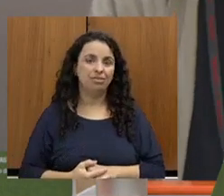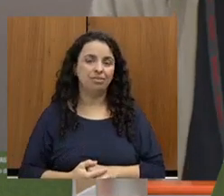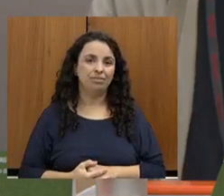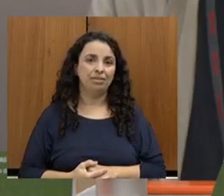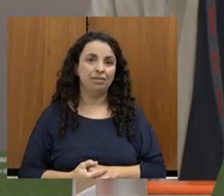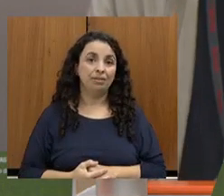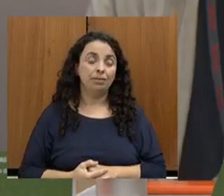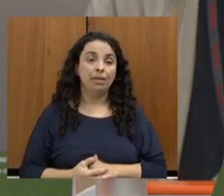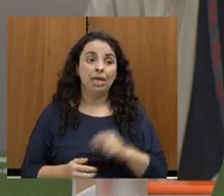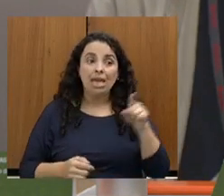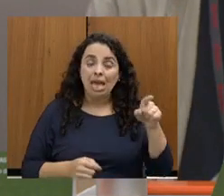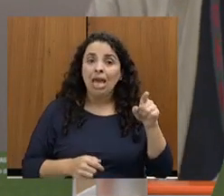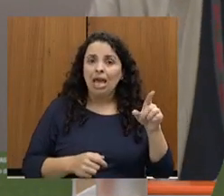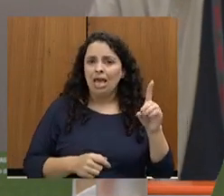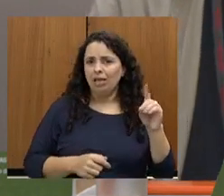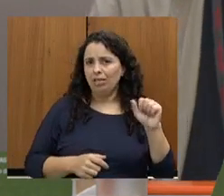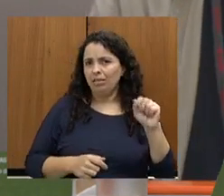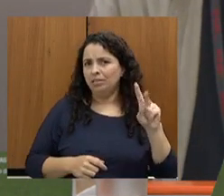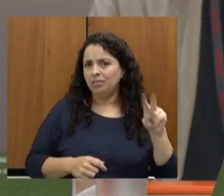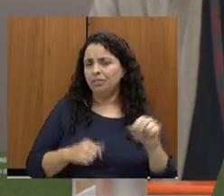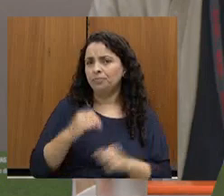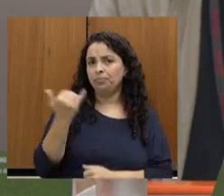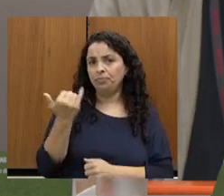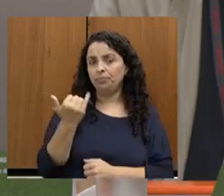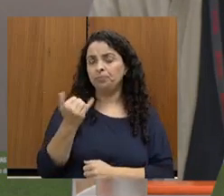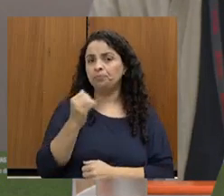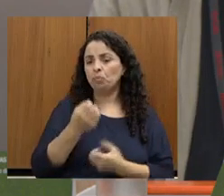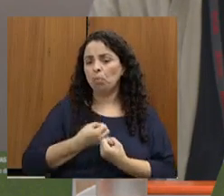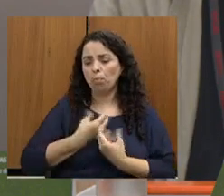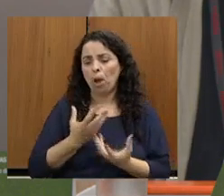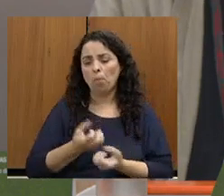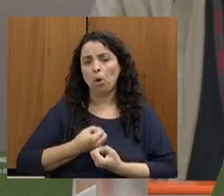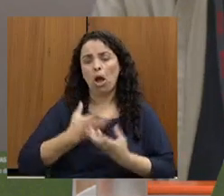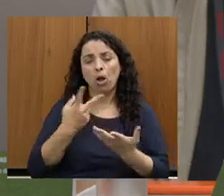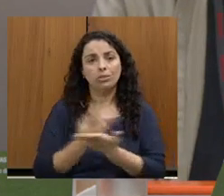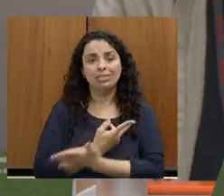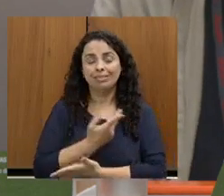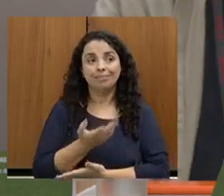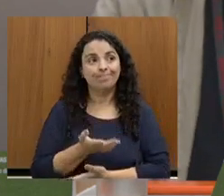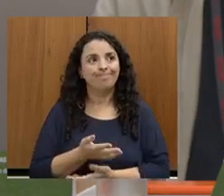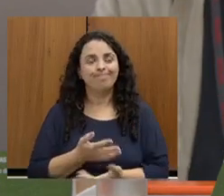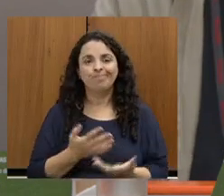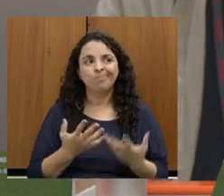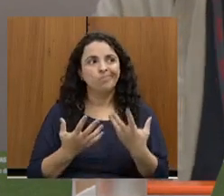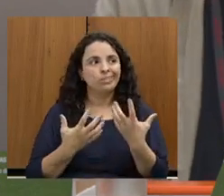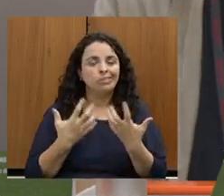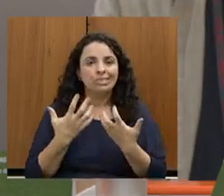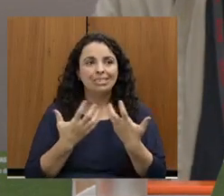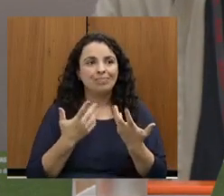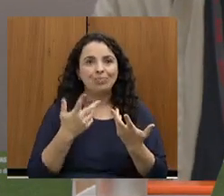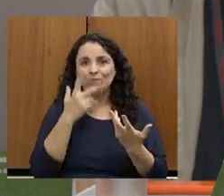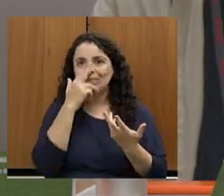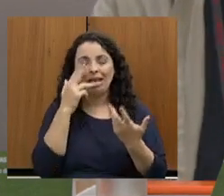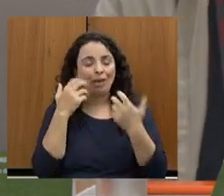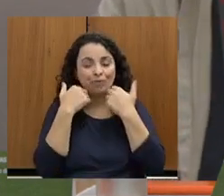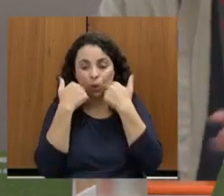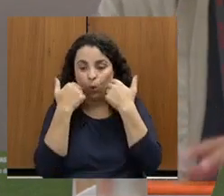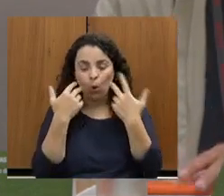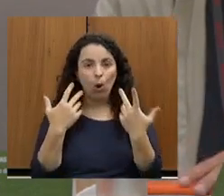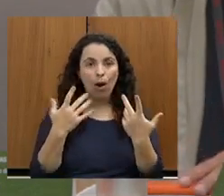difícil para o Davi. O Davi, ele tem muita dificuldade em me contar o que estava acontecendo, até por vergonha e medo.